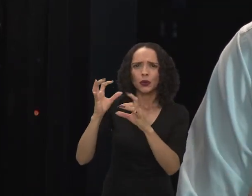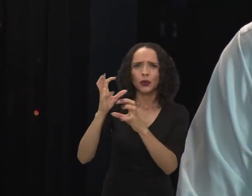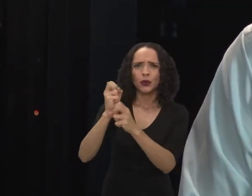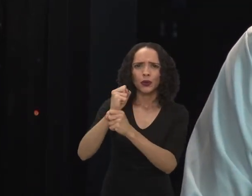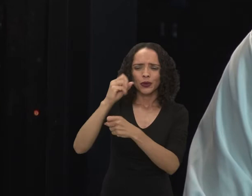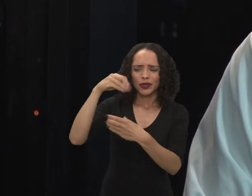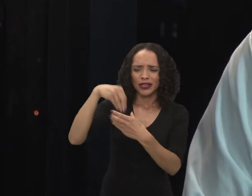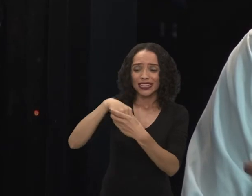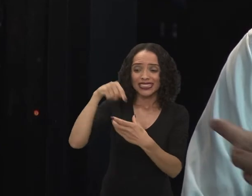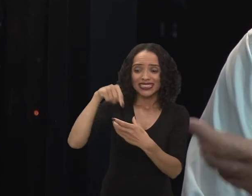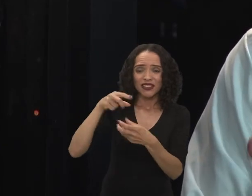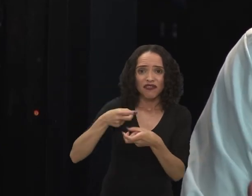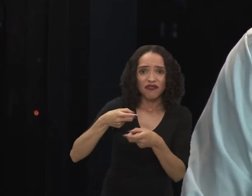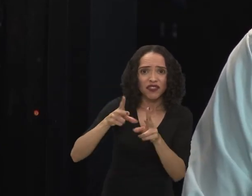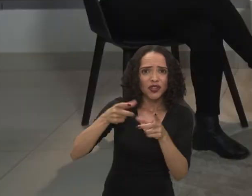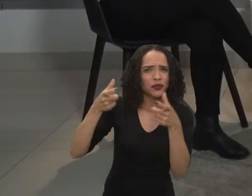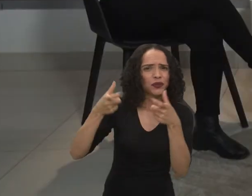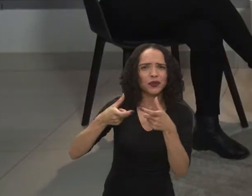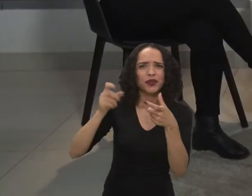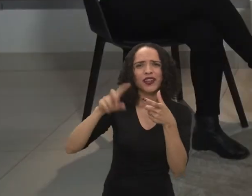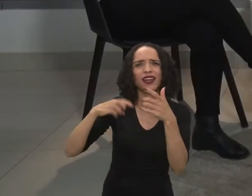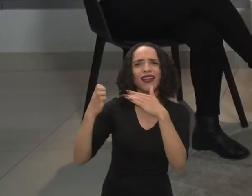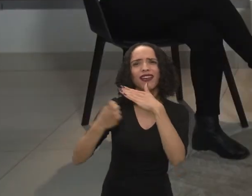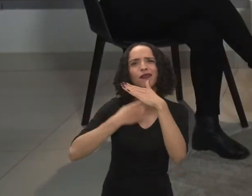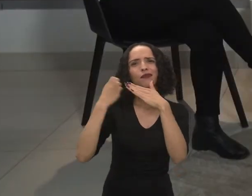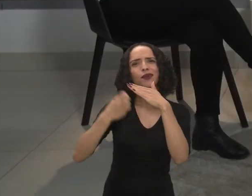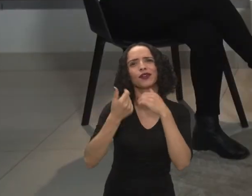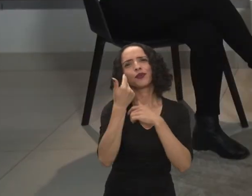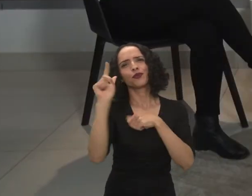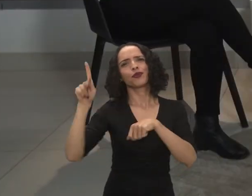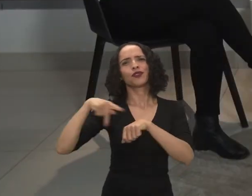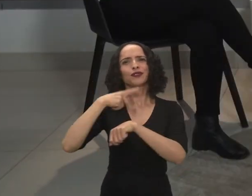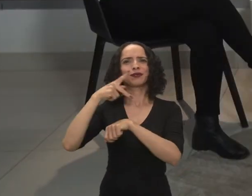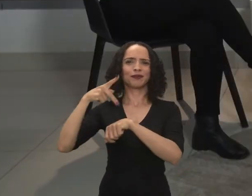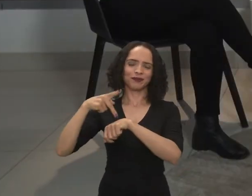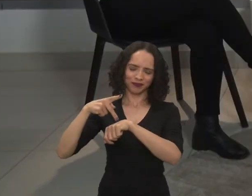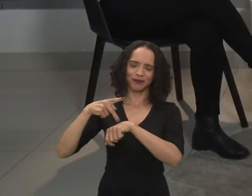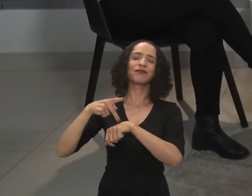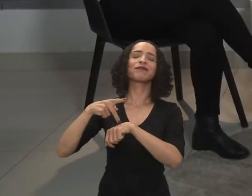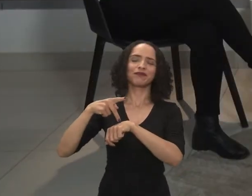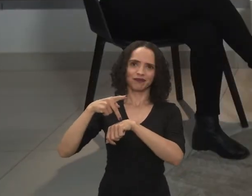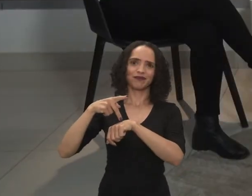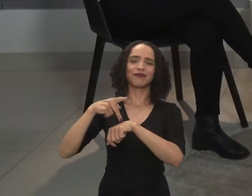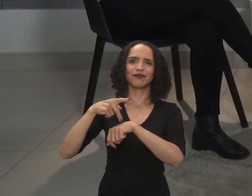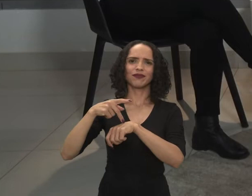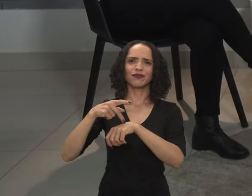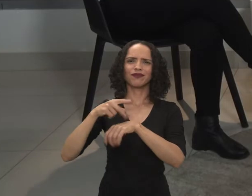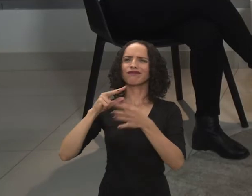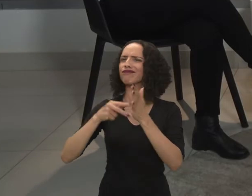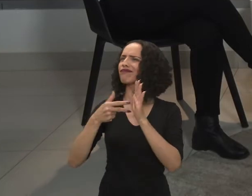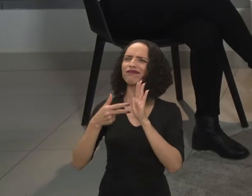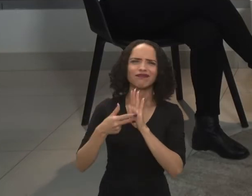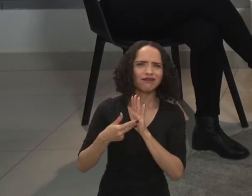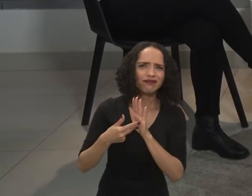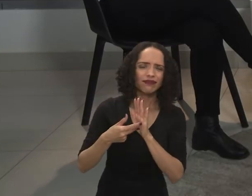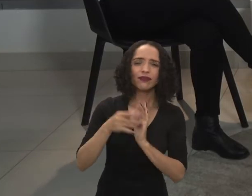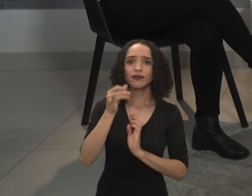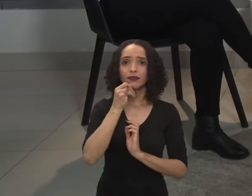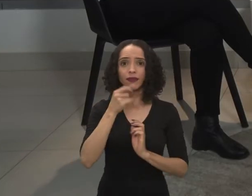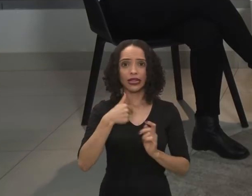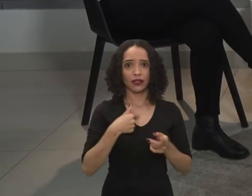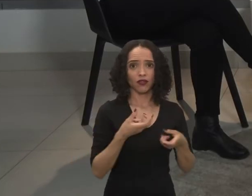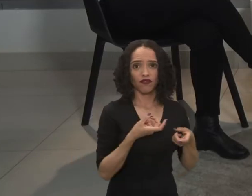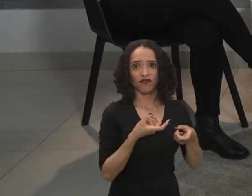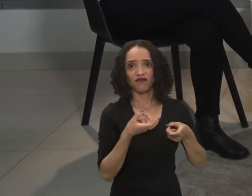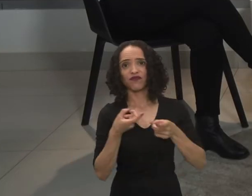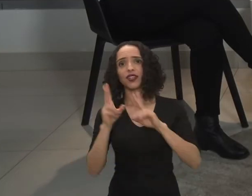coisas são vendidos, são comercializados por empresas transnacionais. Ou seja, ao mesmo